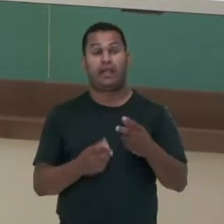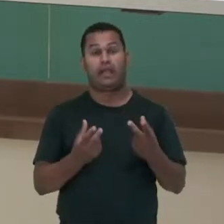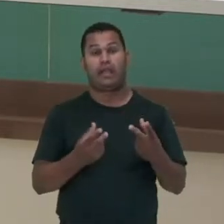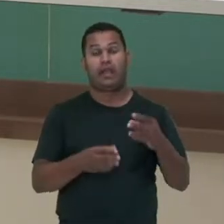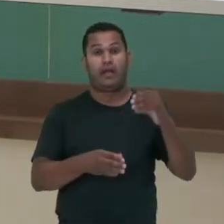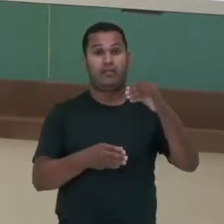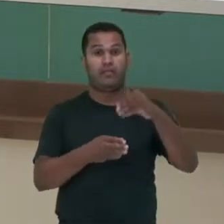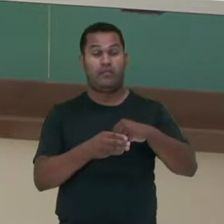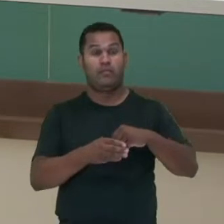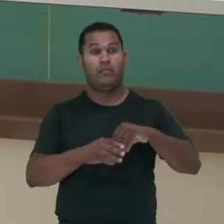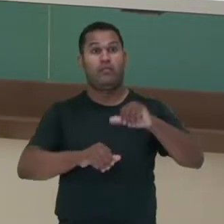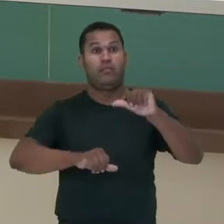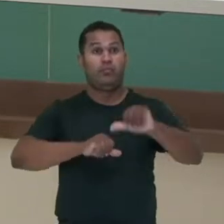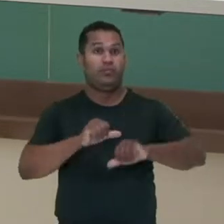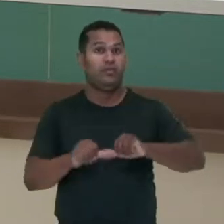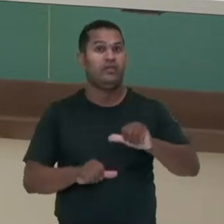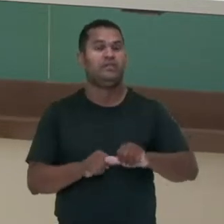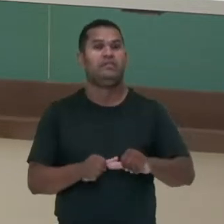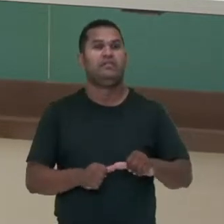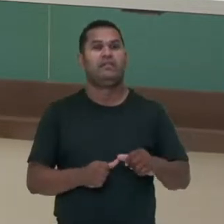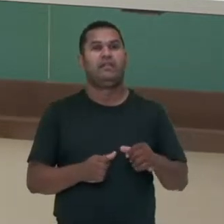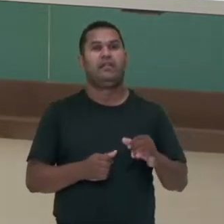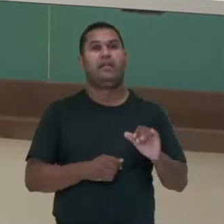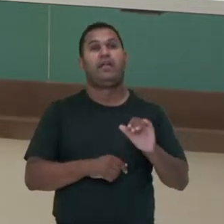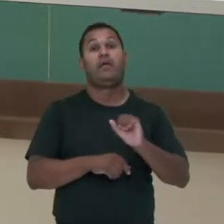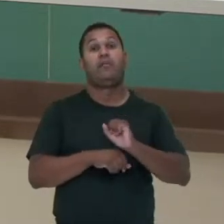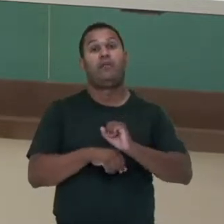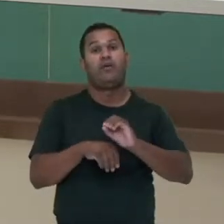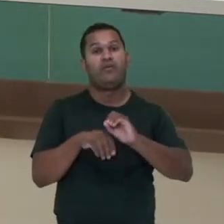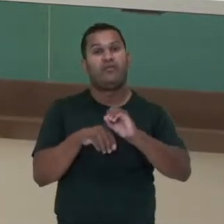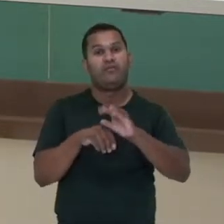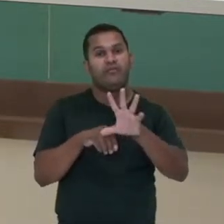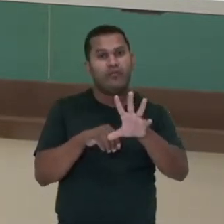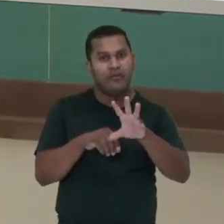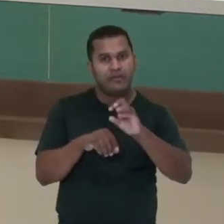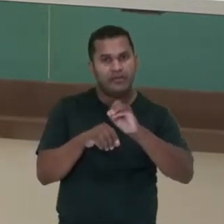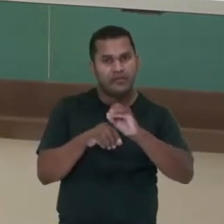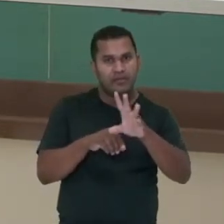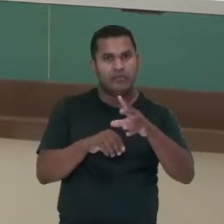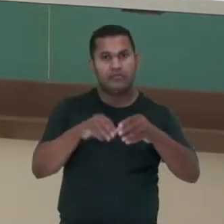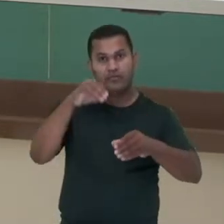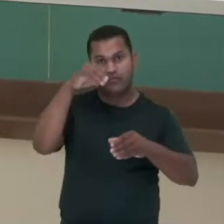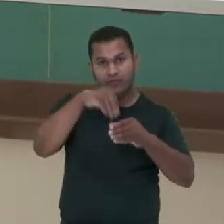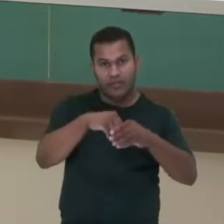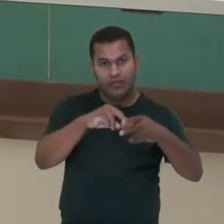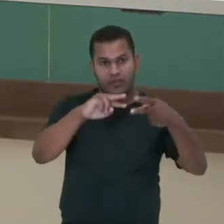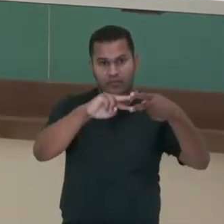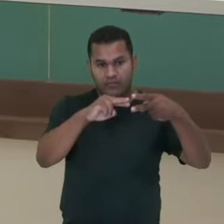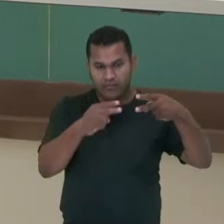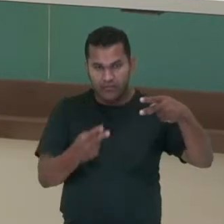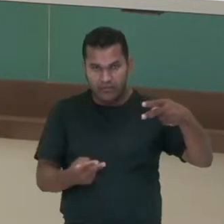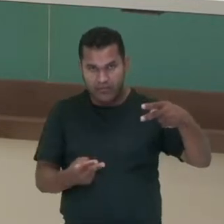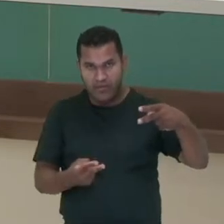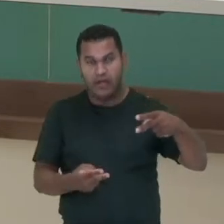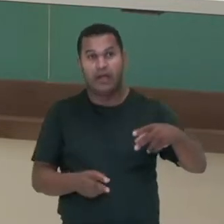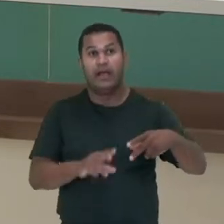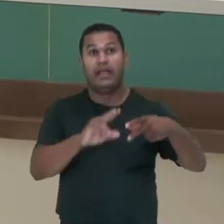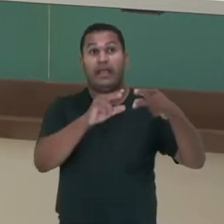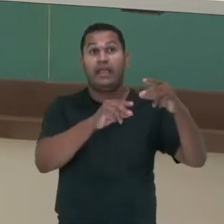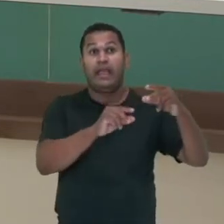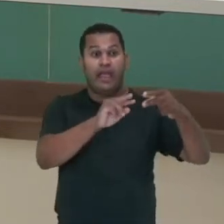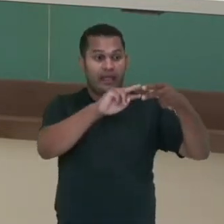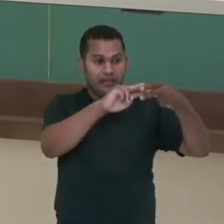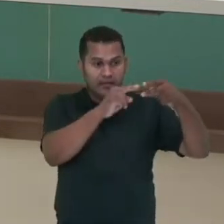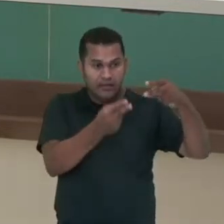é aquela informação que está lá no DNA que vai se expressar dentro de uma característica, dentro de um caráter, como foi dito aqui.